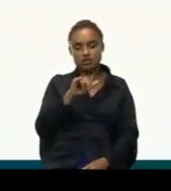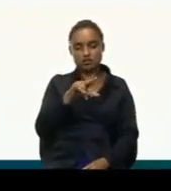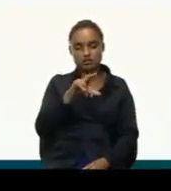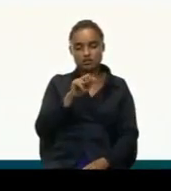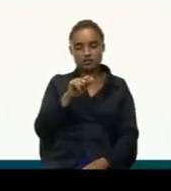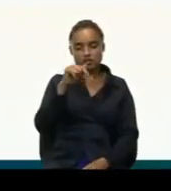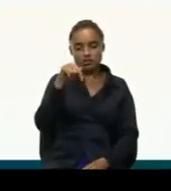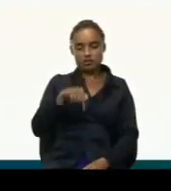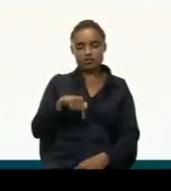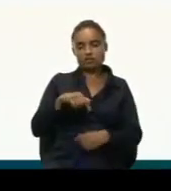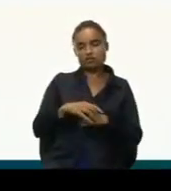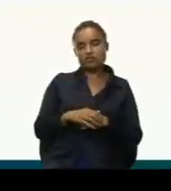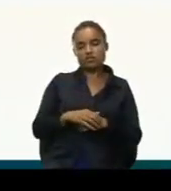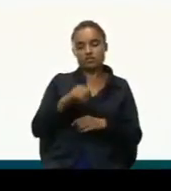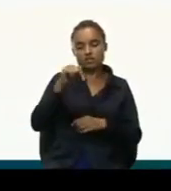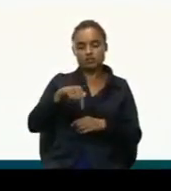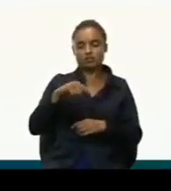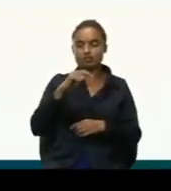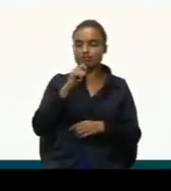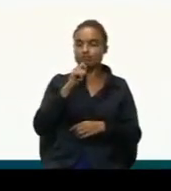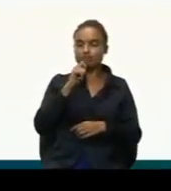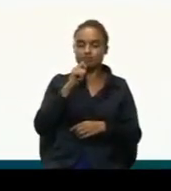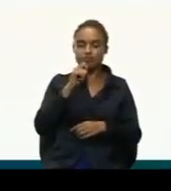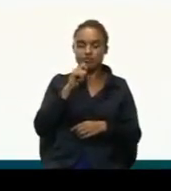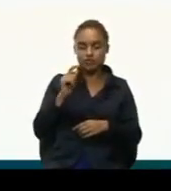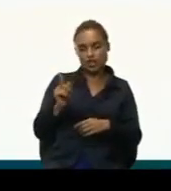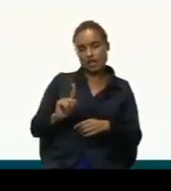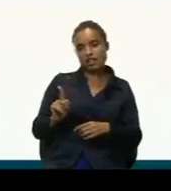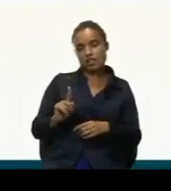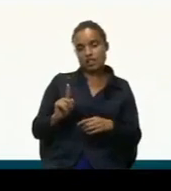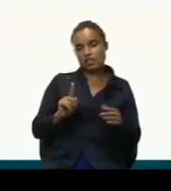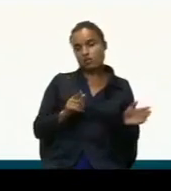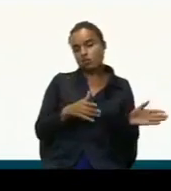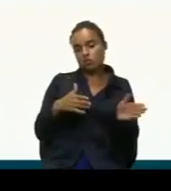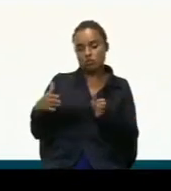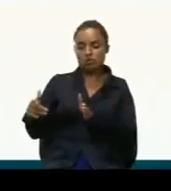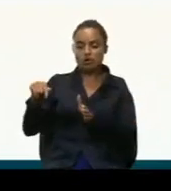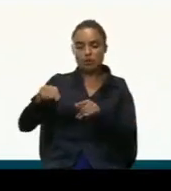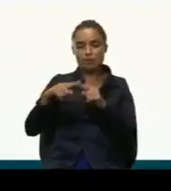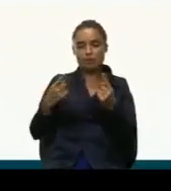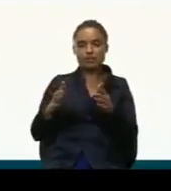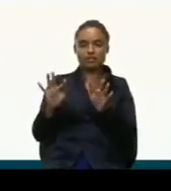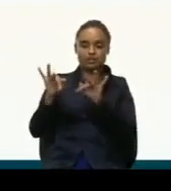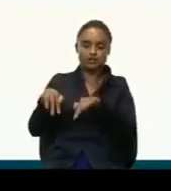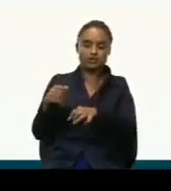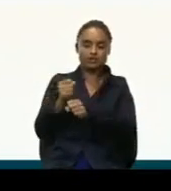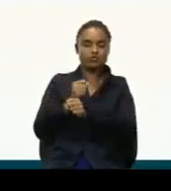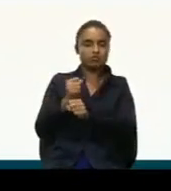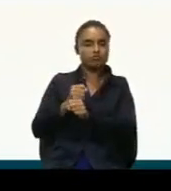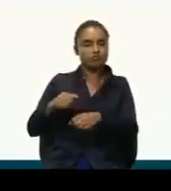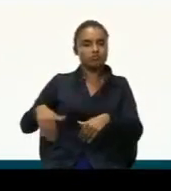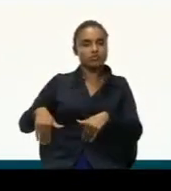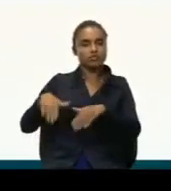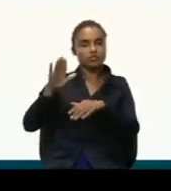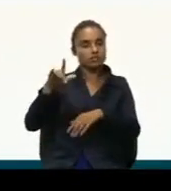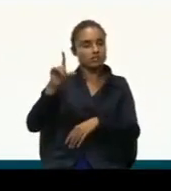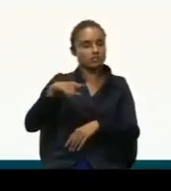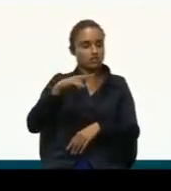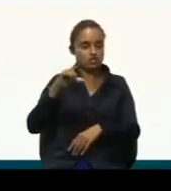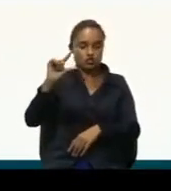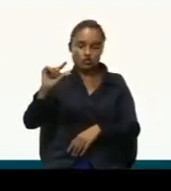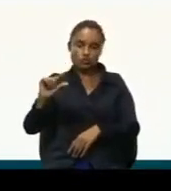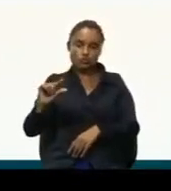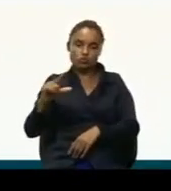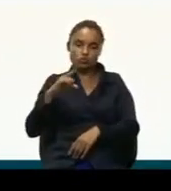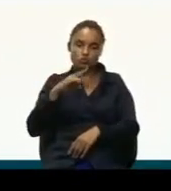Então, ainda não mudou muita coisa. Só que depois que chega no final da edificação, a gente já dá uma diminuída,